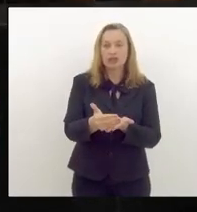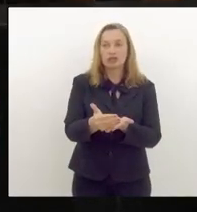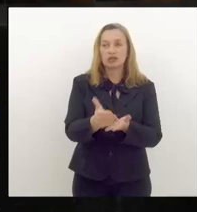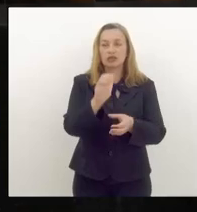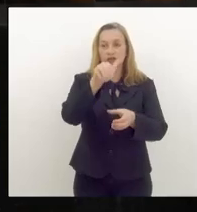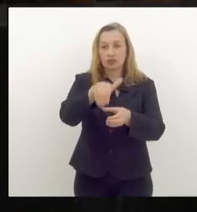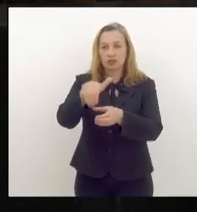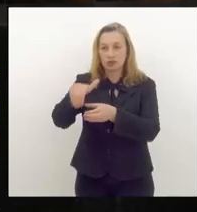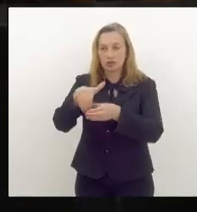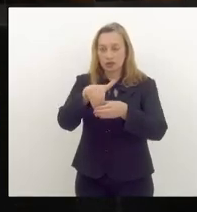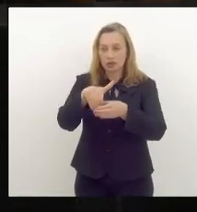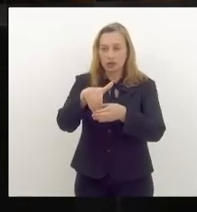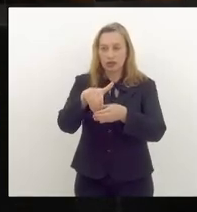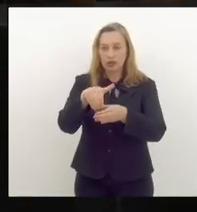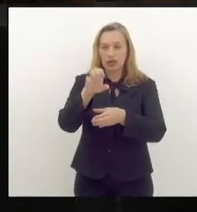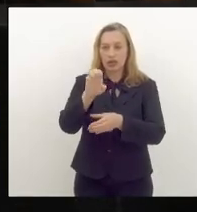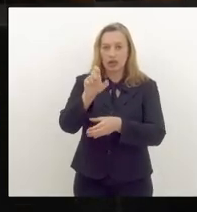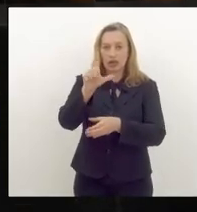eleitoral